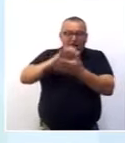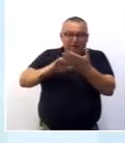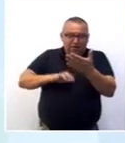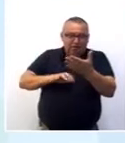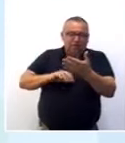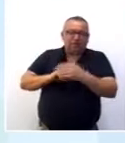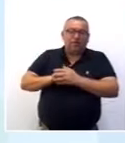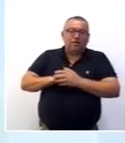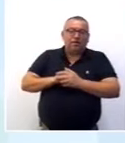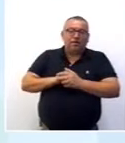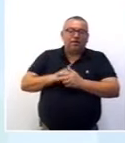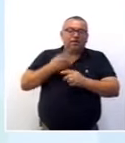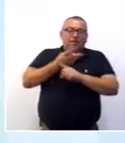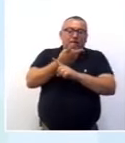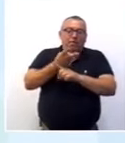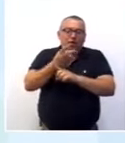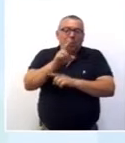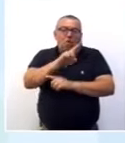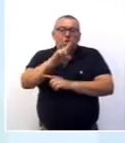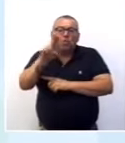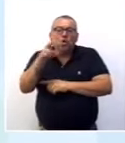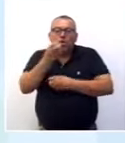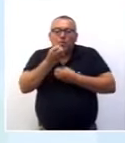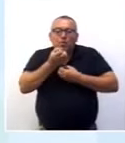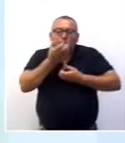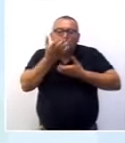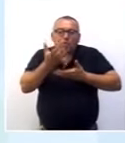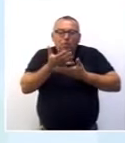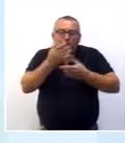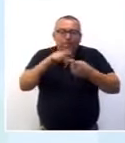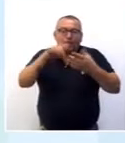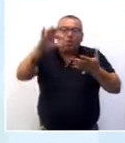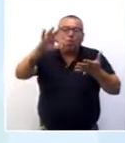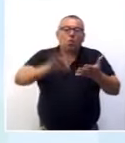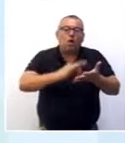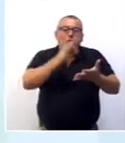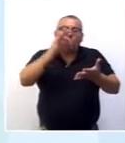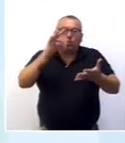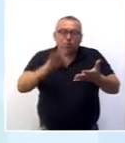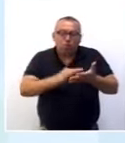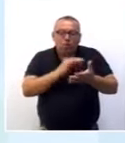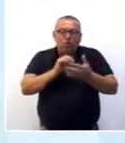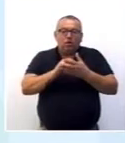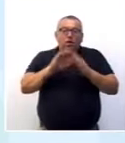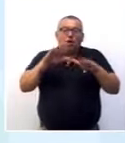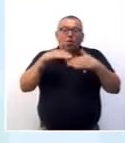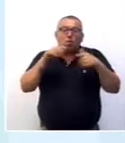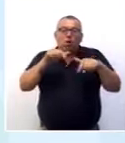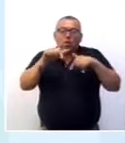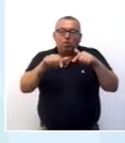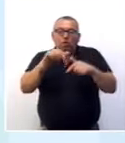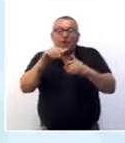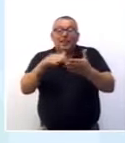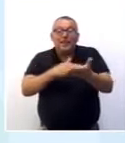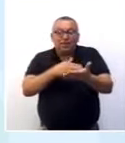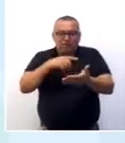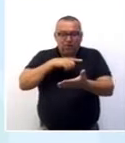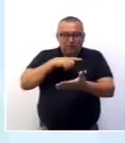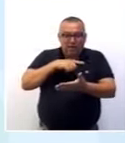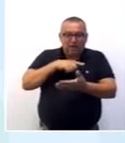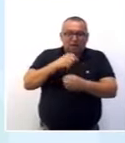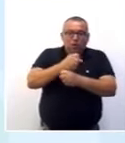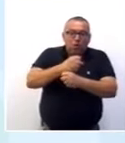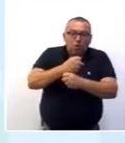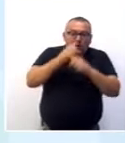vamos buscar ali o nome do poema, o autor, a obra em que esse poema está e o ano da